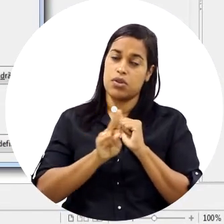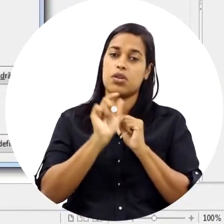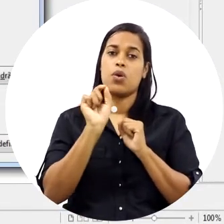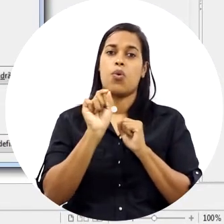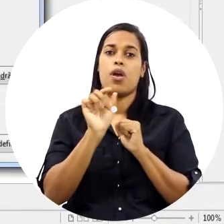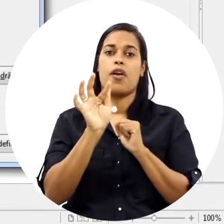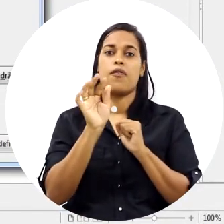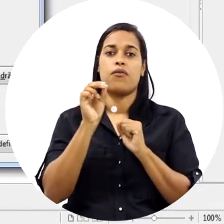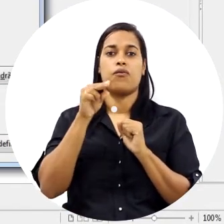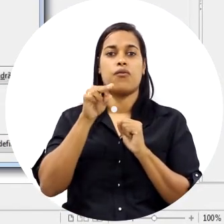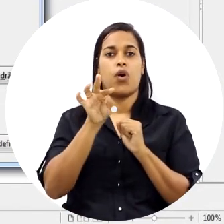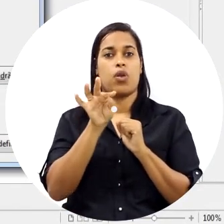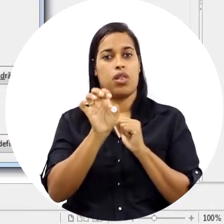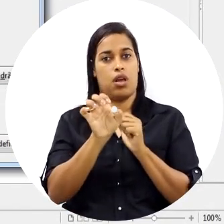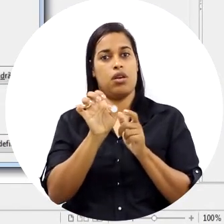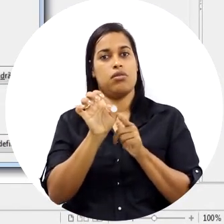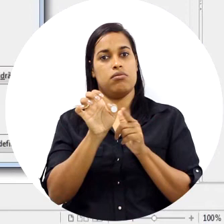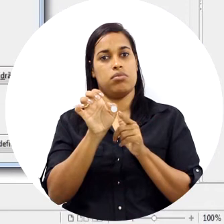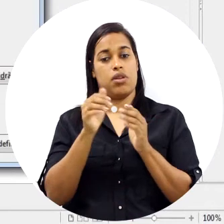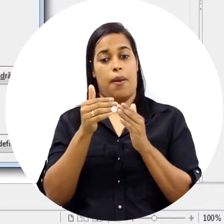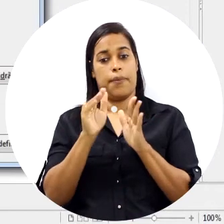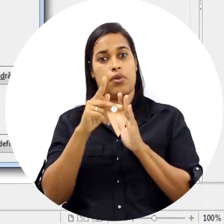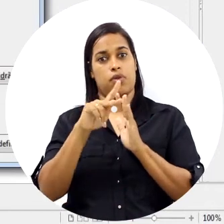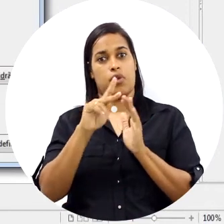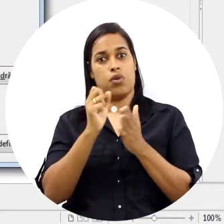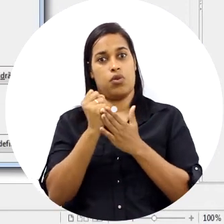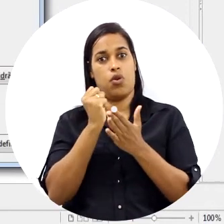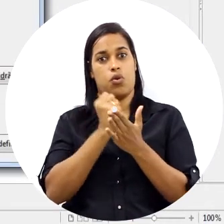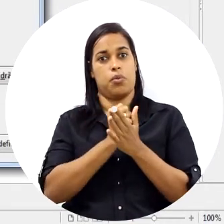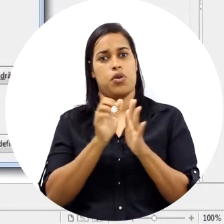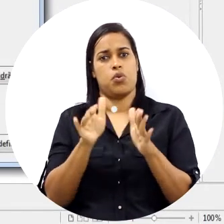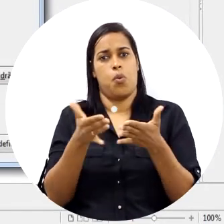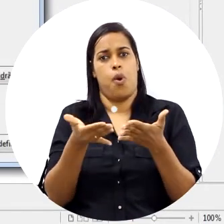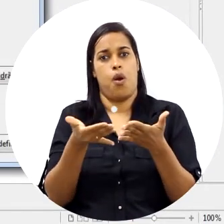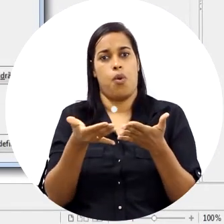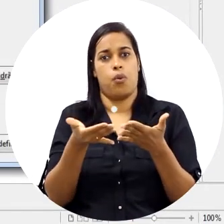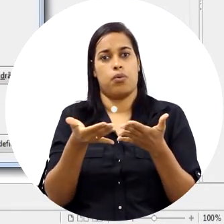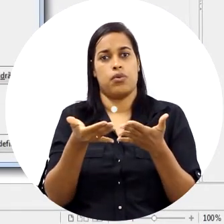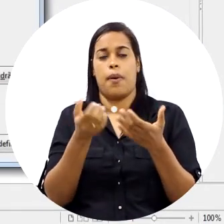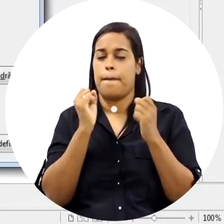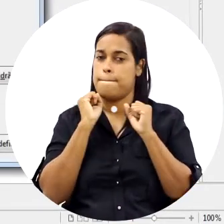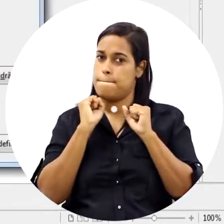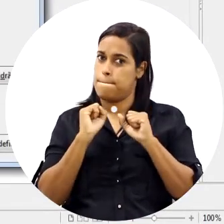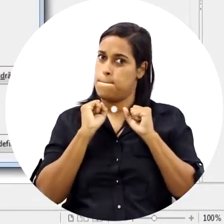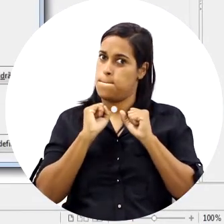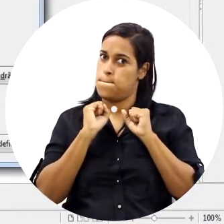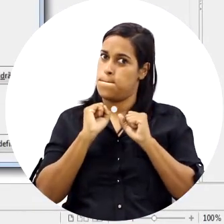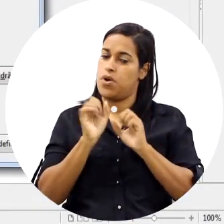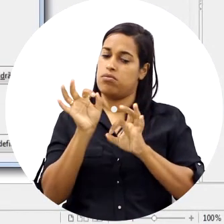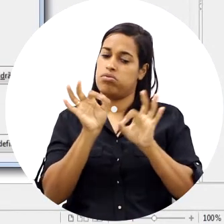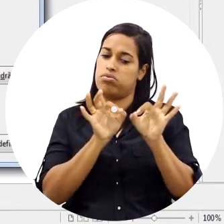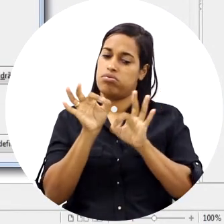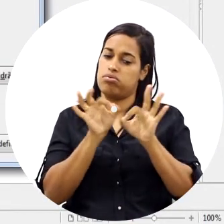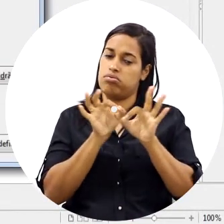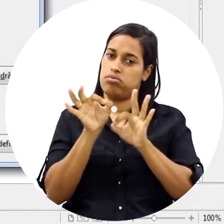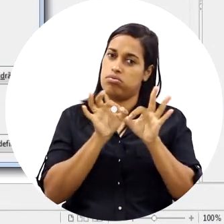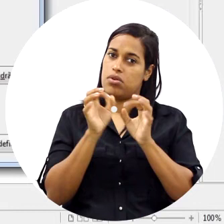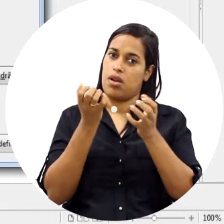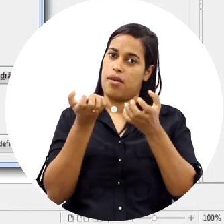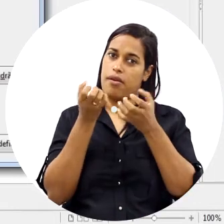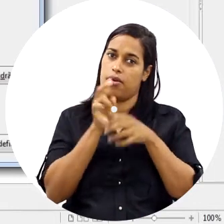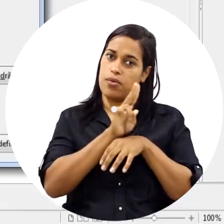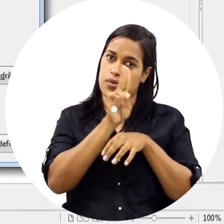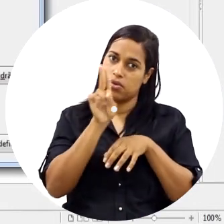da fonte, né? Quando você abrir o teu documento do Write, qual é a fonte padrão? Aí você já pode personalizar as fontes, né, que você quer utilizar,